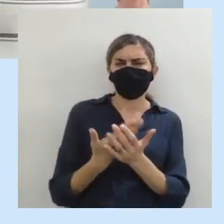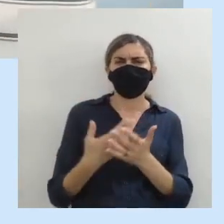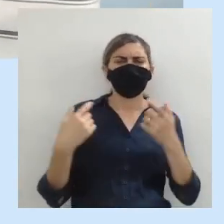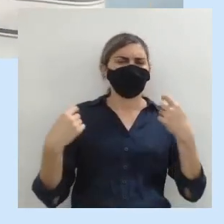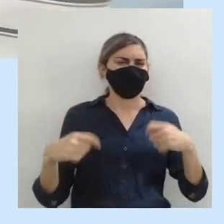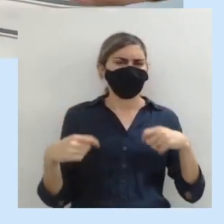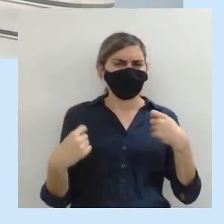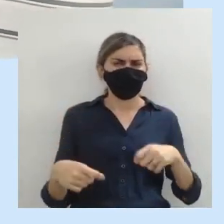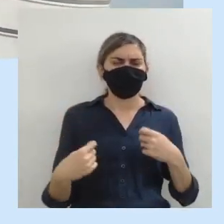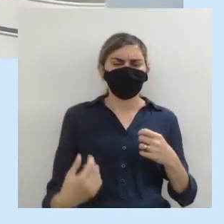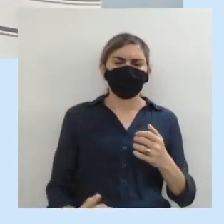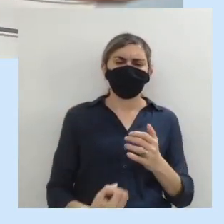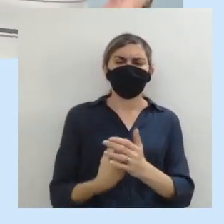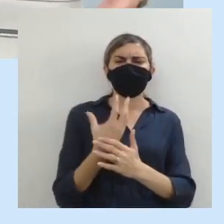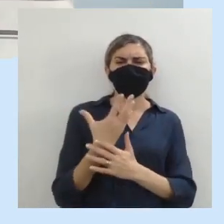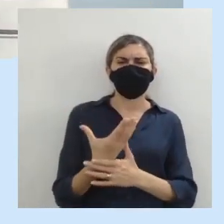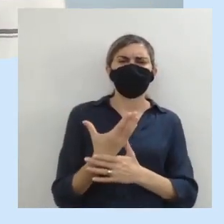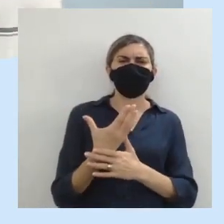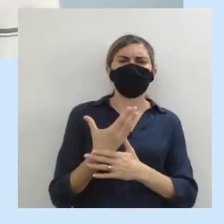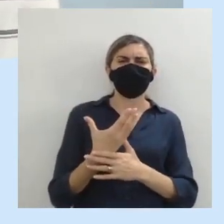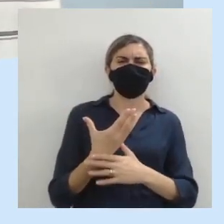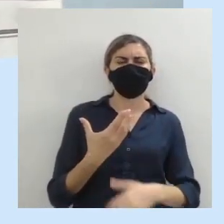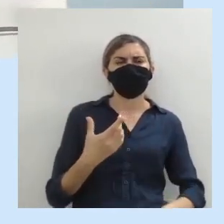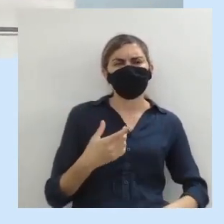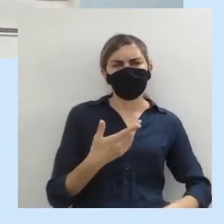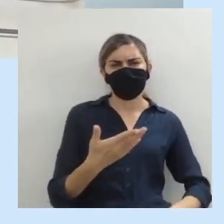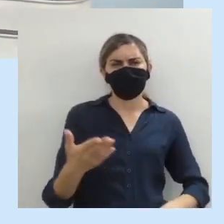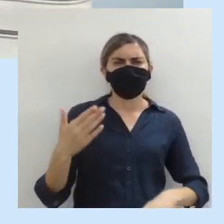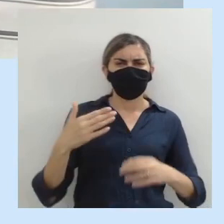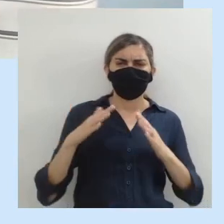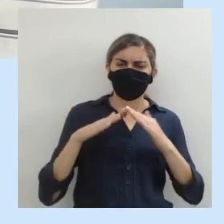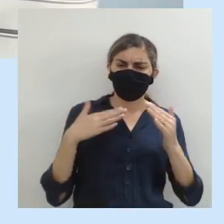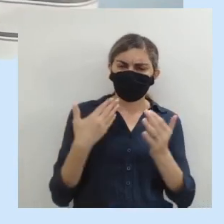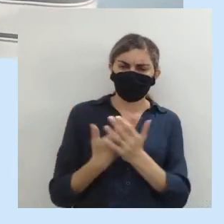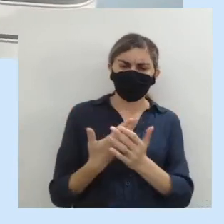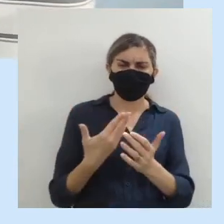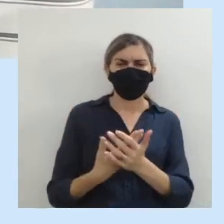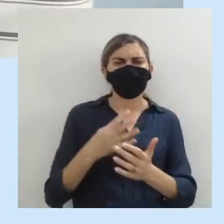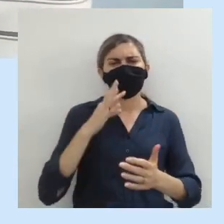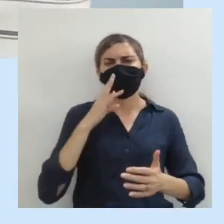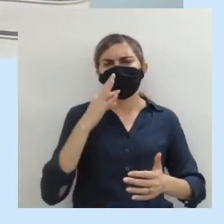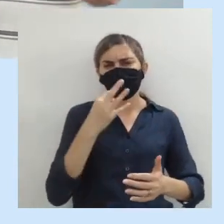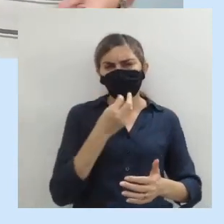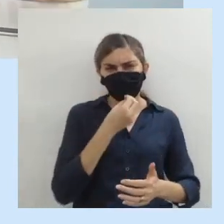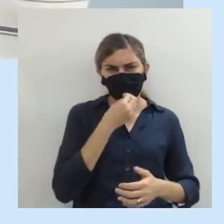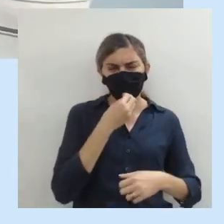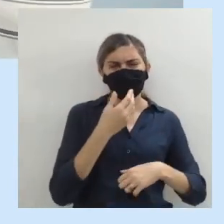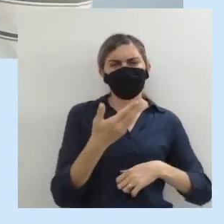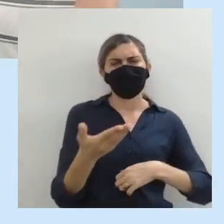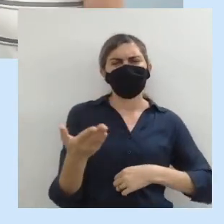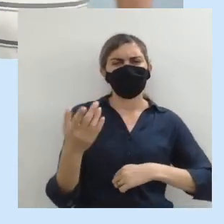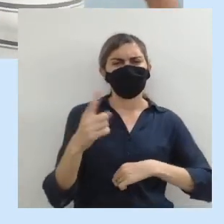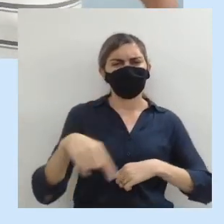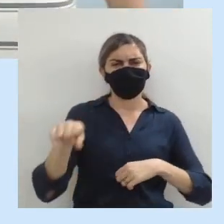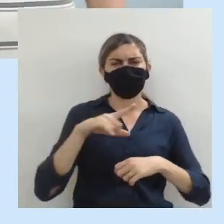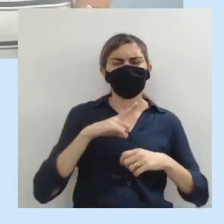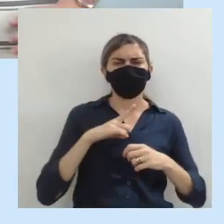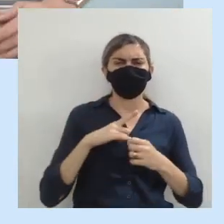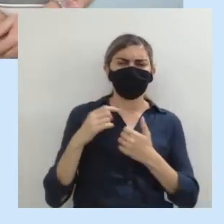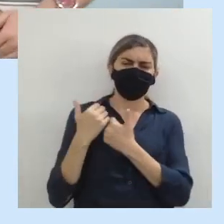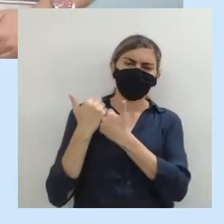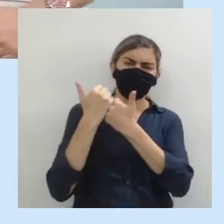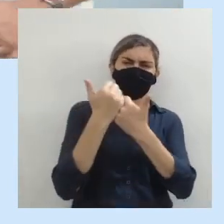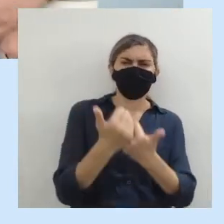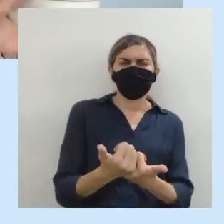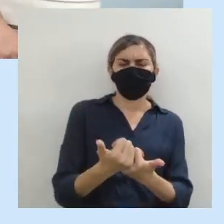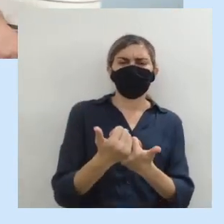necessidade de fundar sacerdotes, certo? Para a igreja, esse conhecimento sistemático, nós temos na tela uma